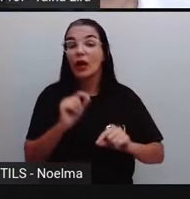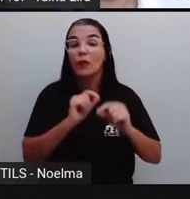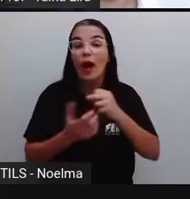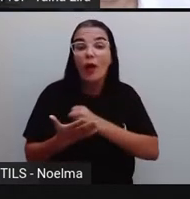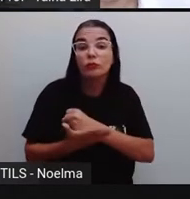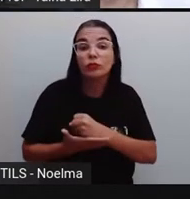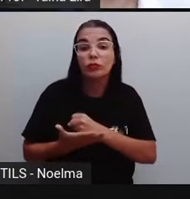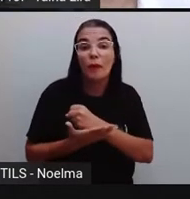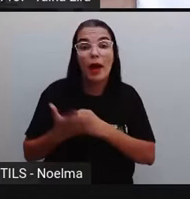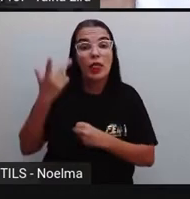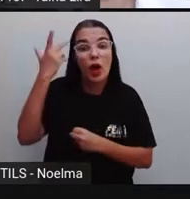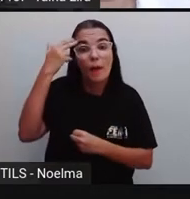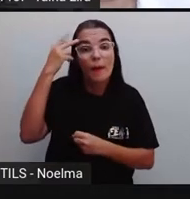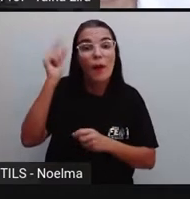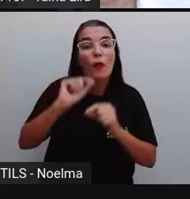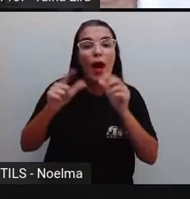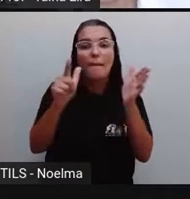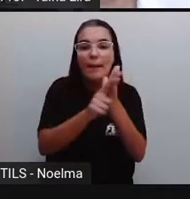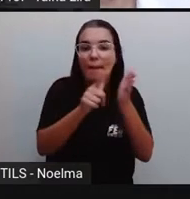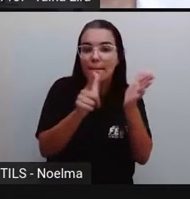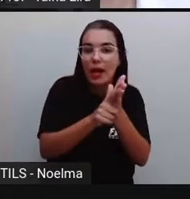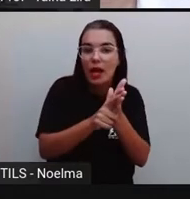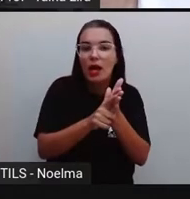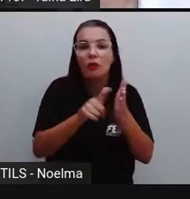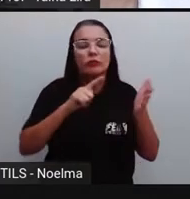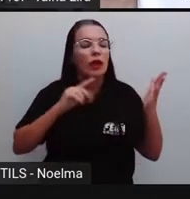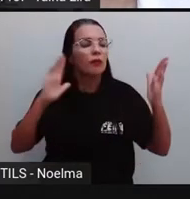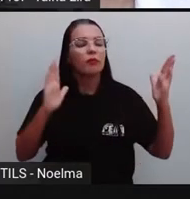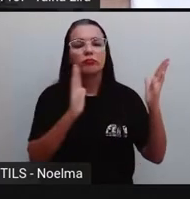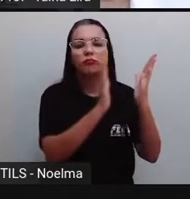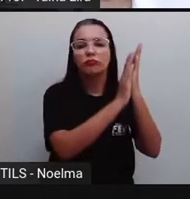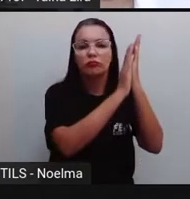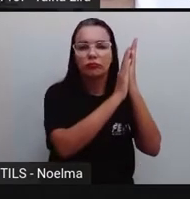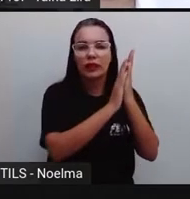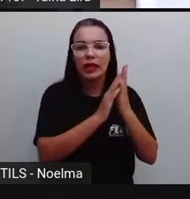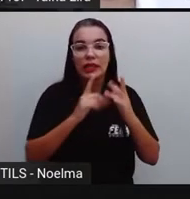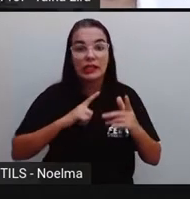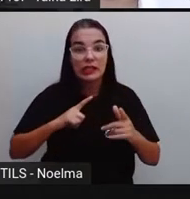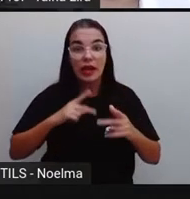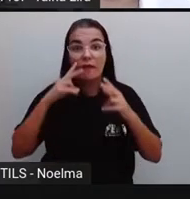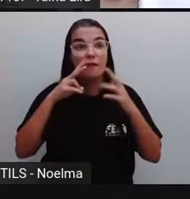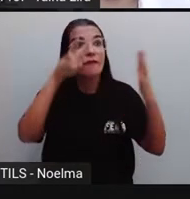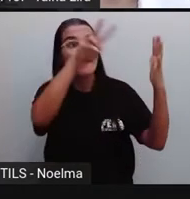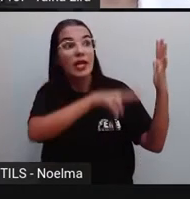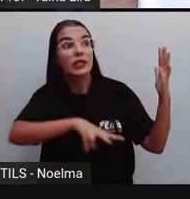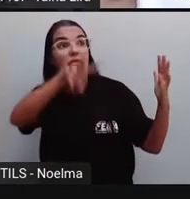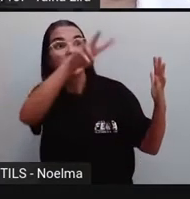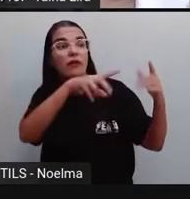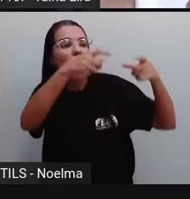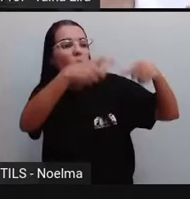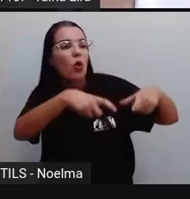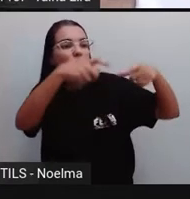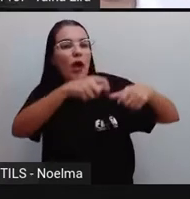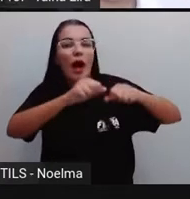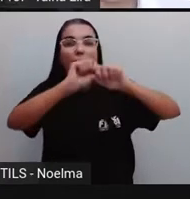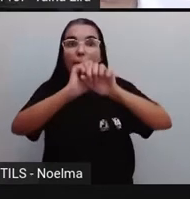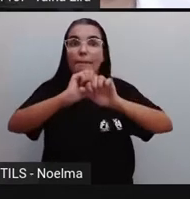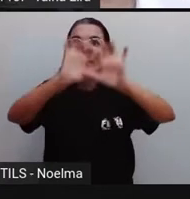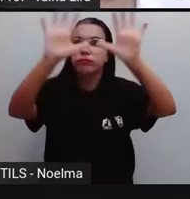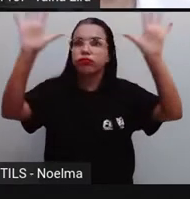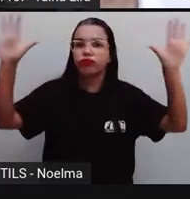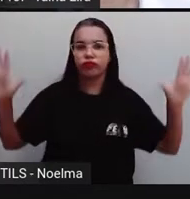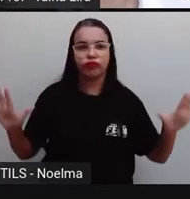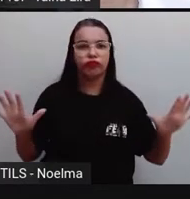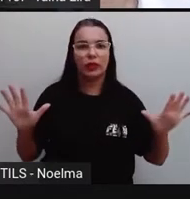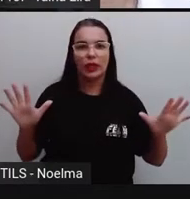um suporte, normalmente em papel, afixado de forma que seja visível em locais públicos,